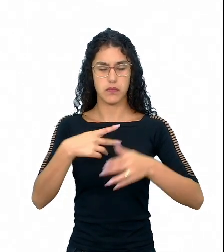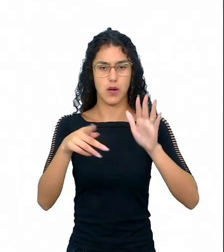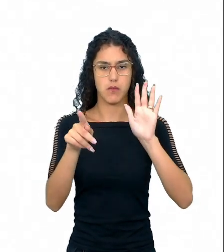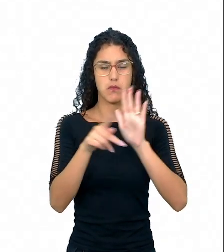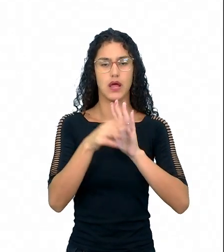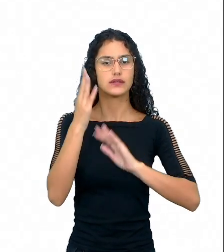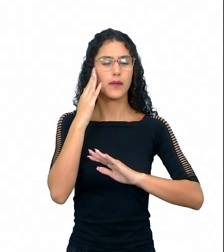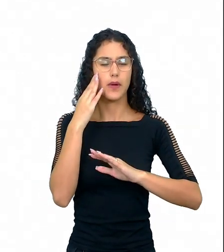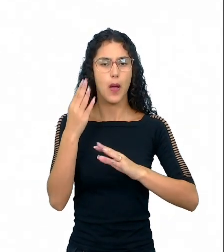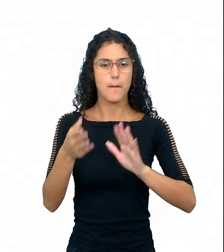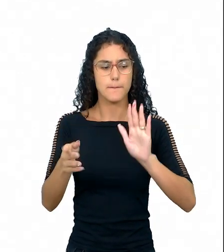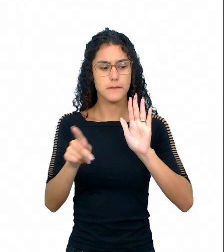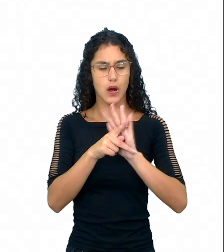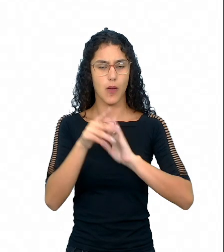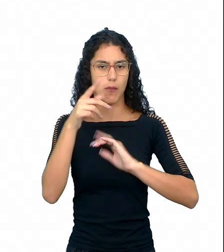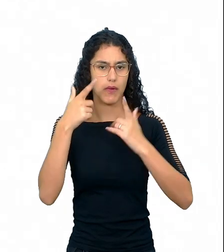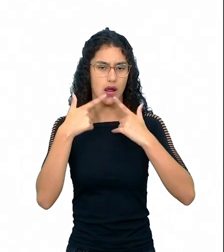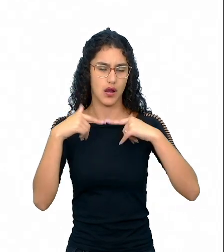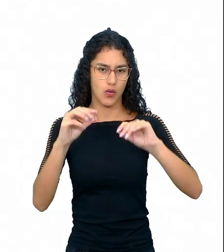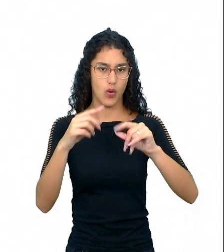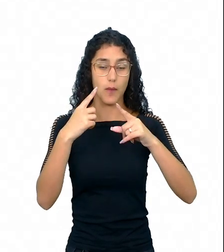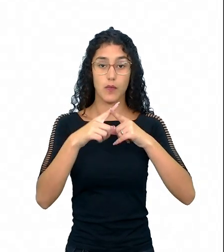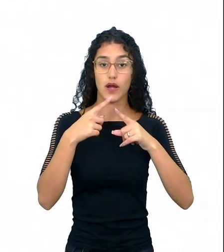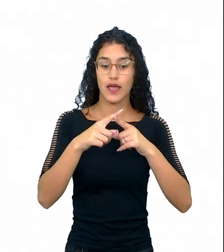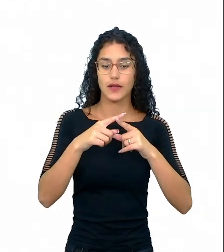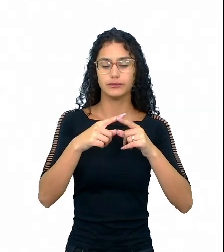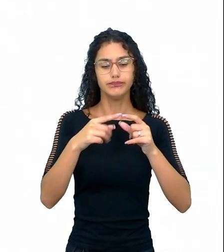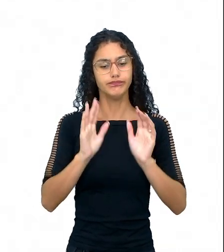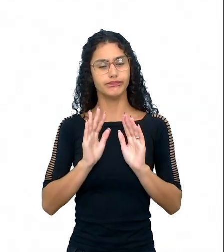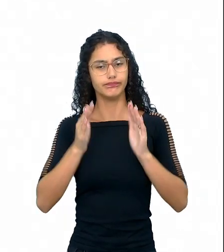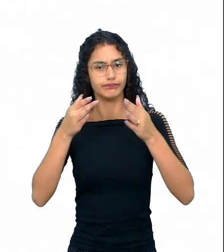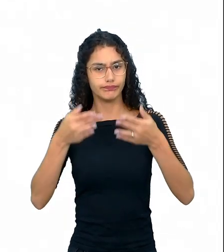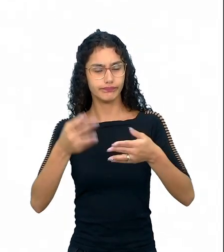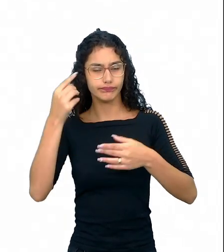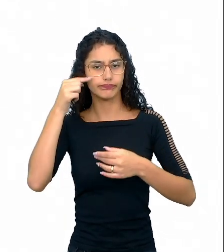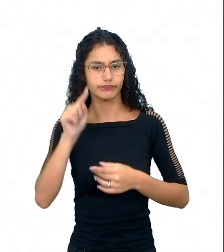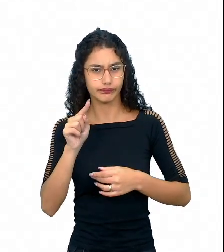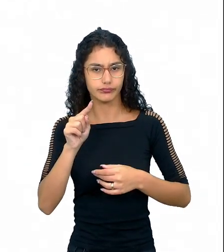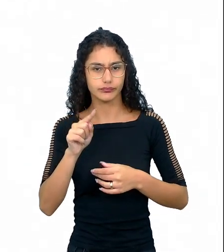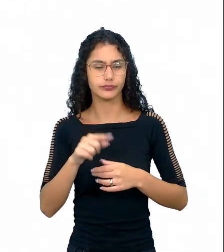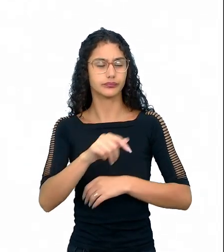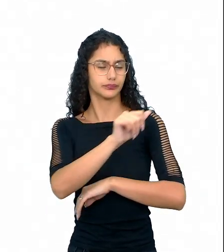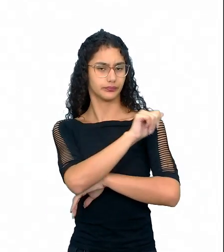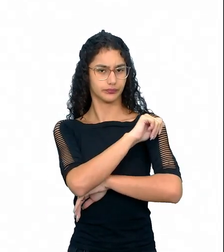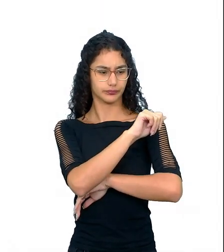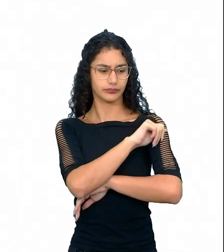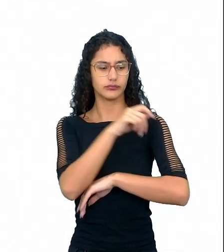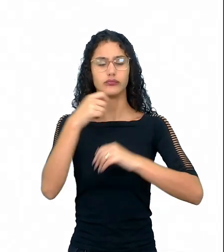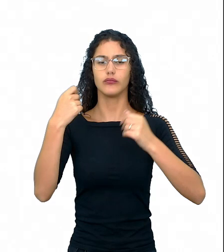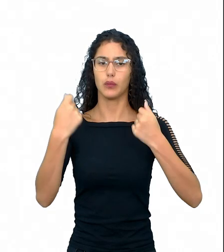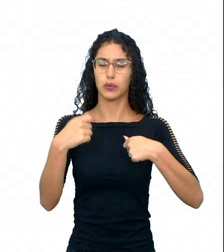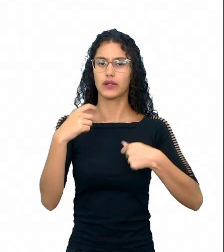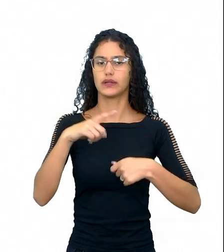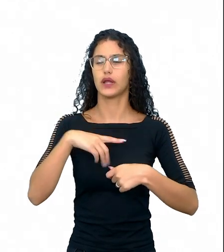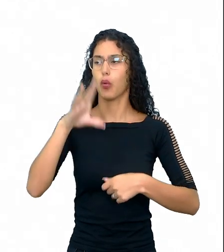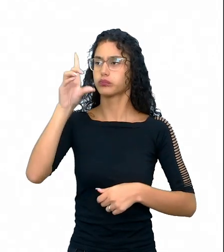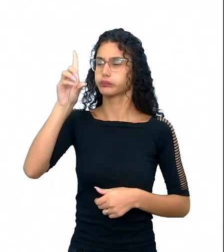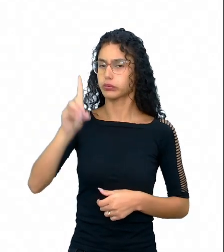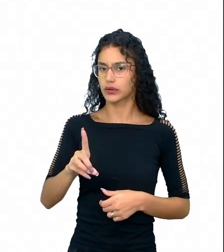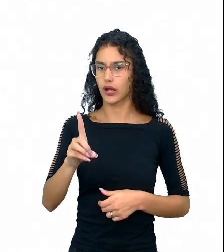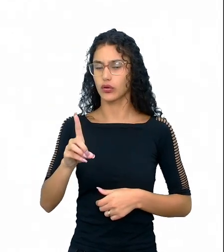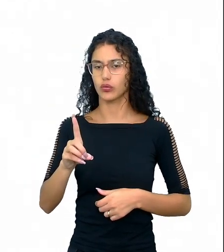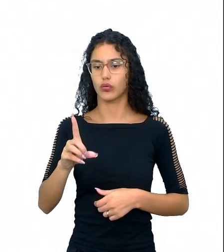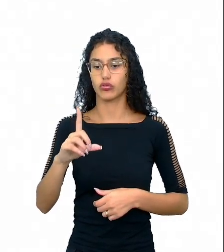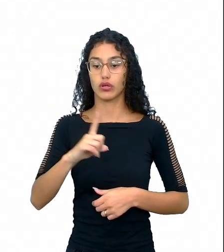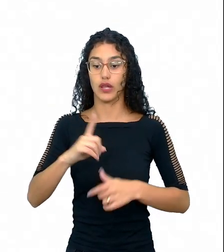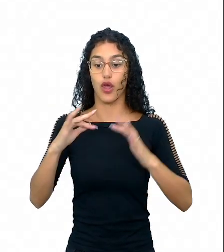língua. Eu gosto muito dessa frase, porque ela sintetiza a ideia de que os estudantes, né, têm o direito de